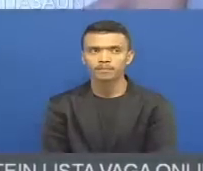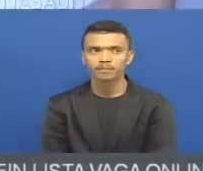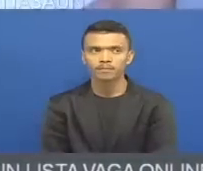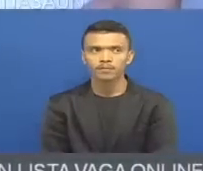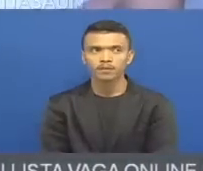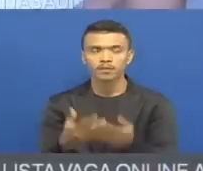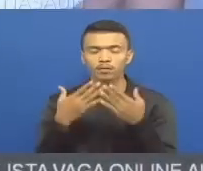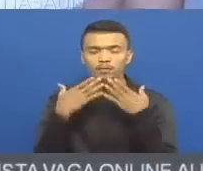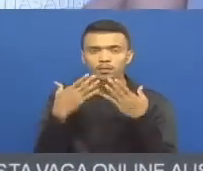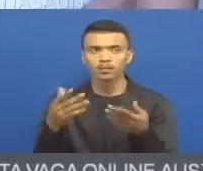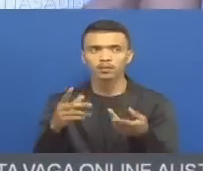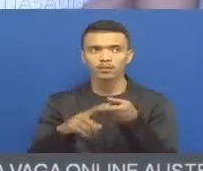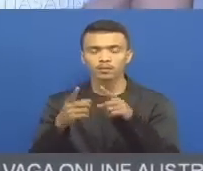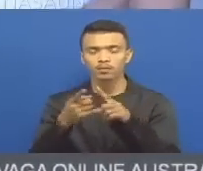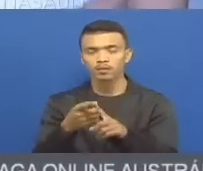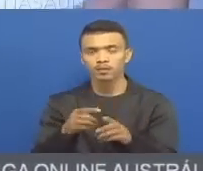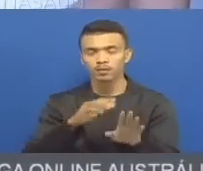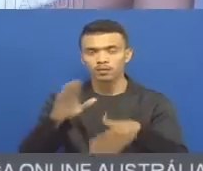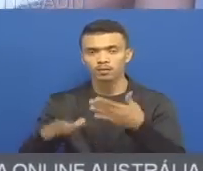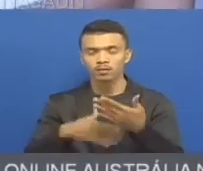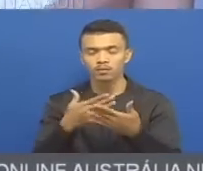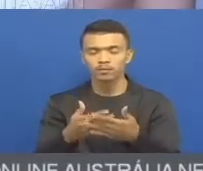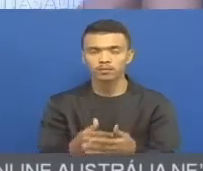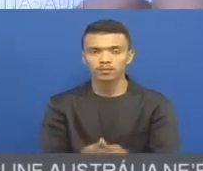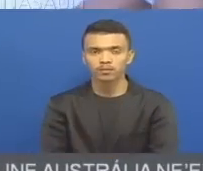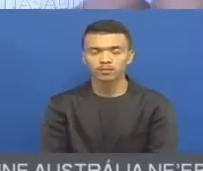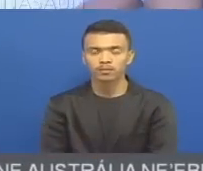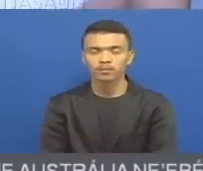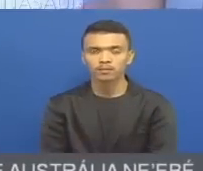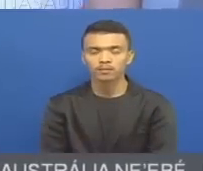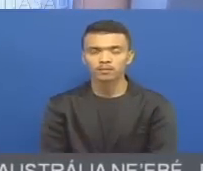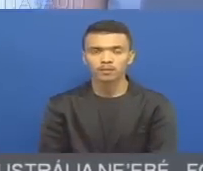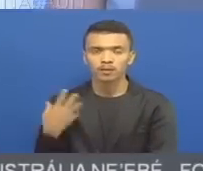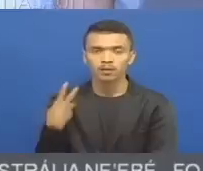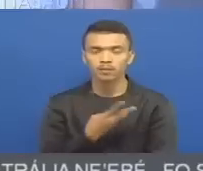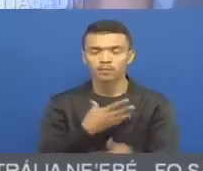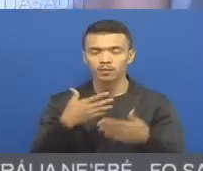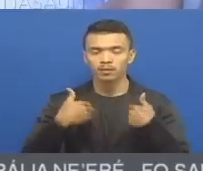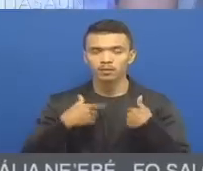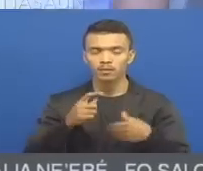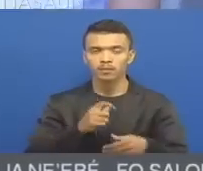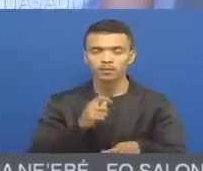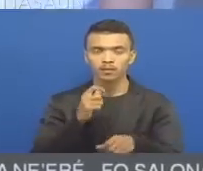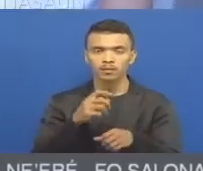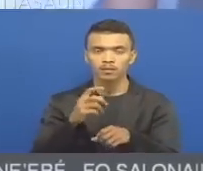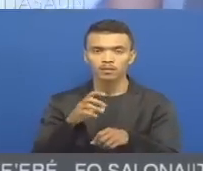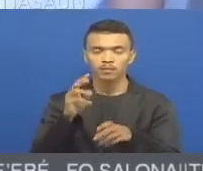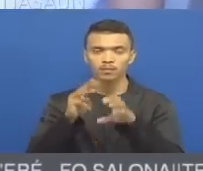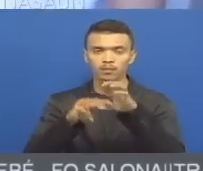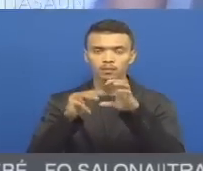Obrigada, Belum, e a Estúdio Central Caicoli Dili. Telespectadores, rádio na televisão Timor-Leste, am iha mercado Taibesi, a tu informa baita boa